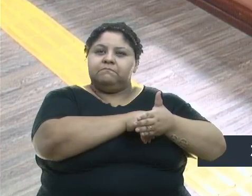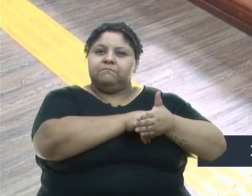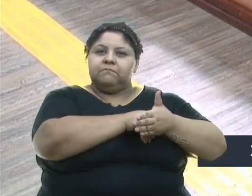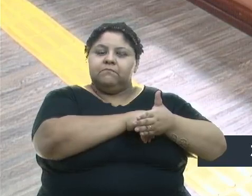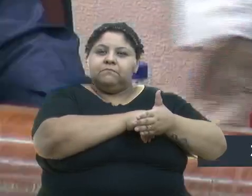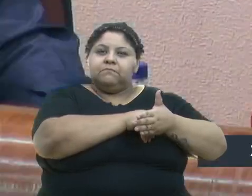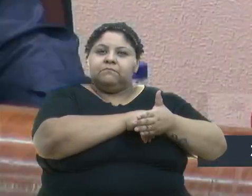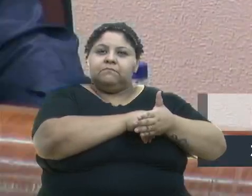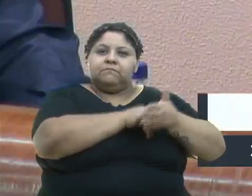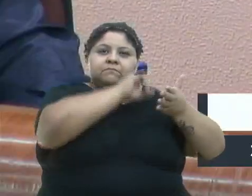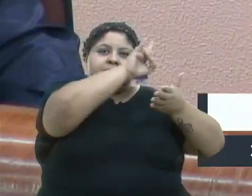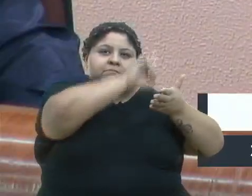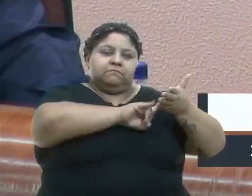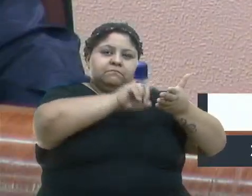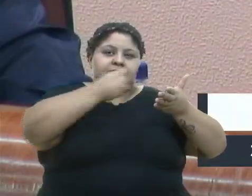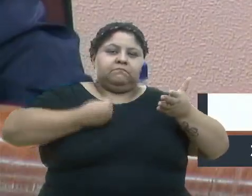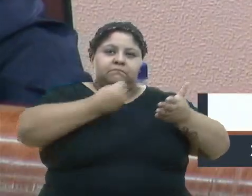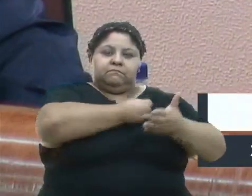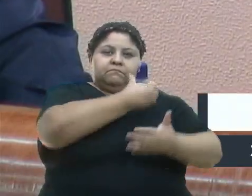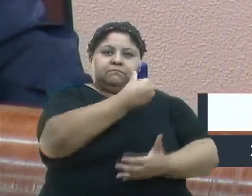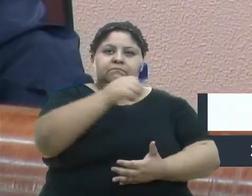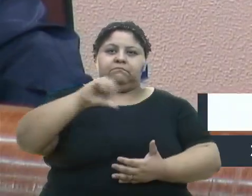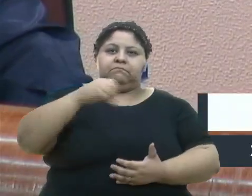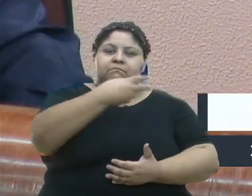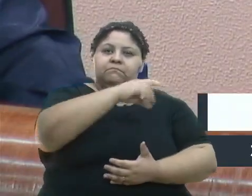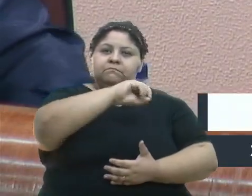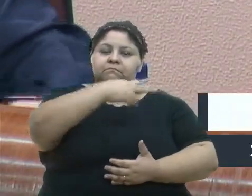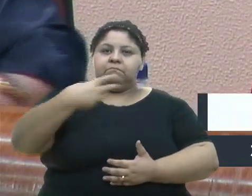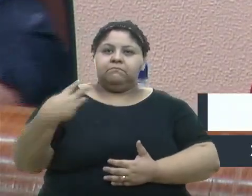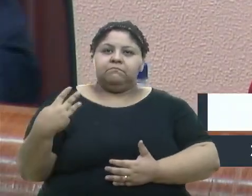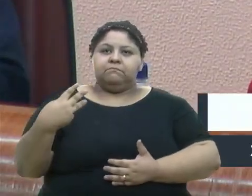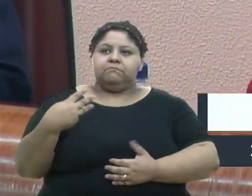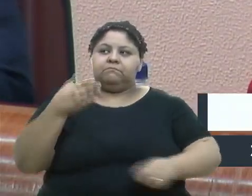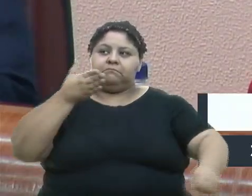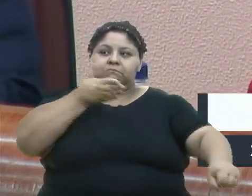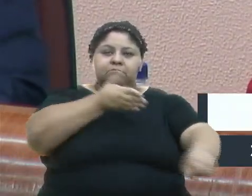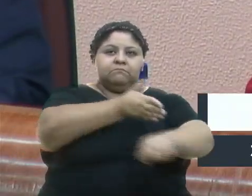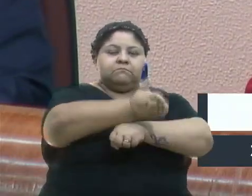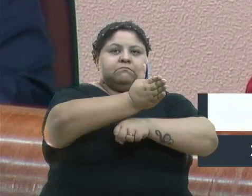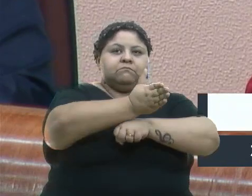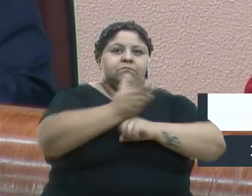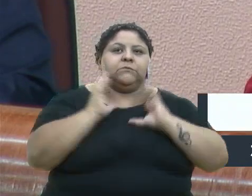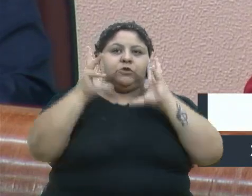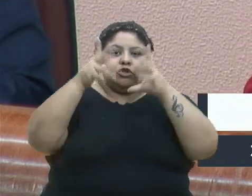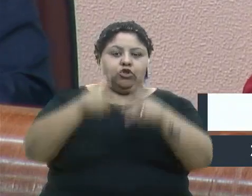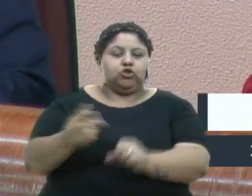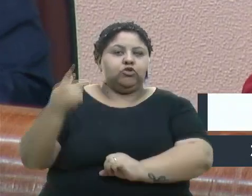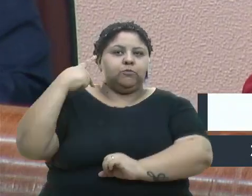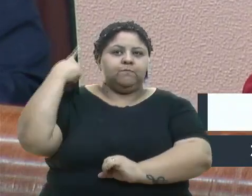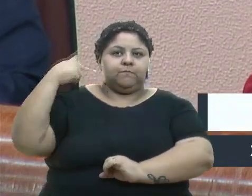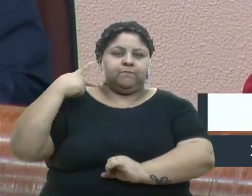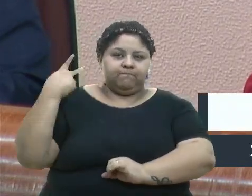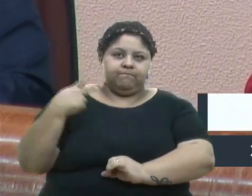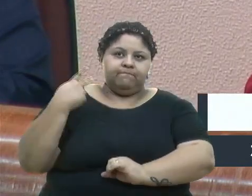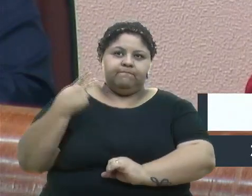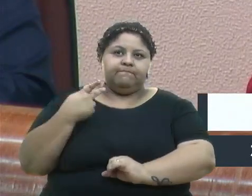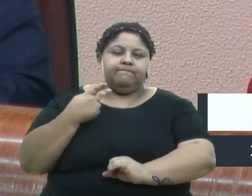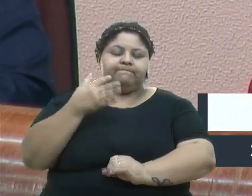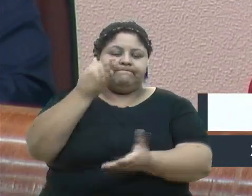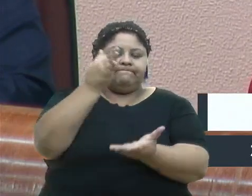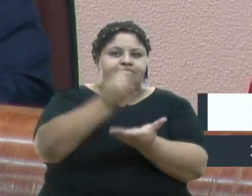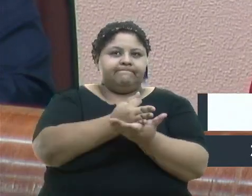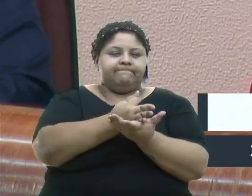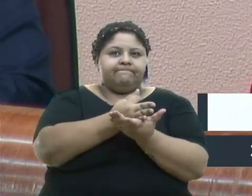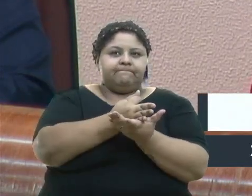O requerimento número 69/2023 foi aprovado por unanimidade, com